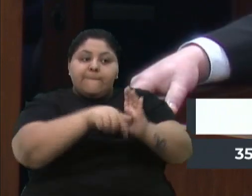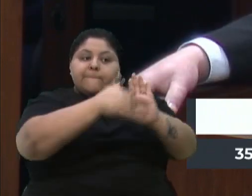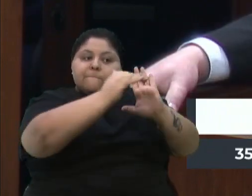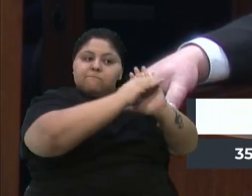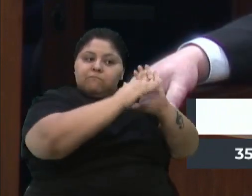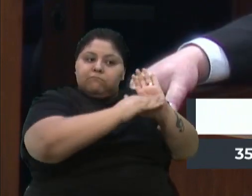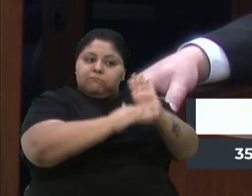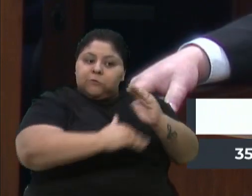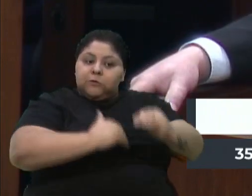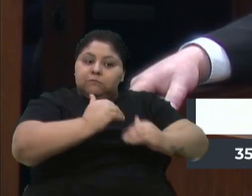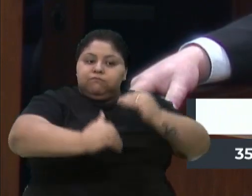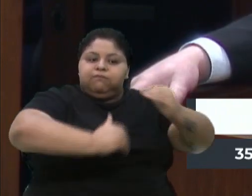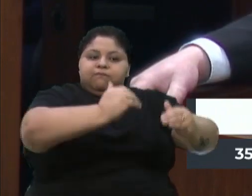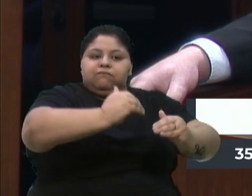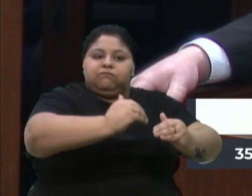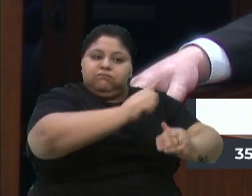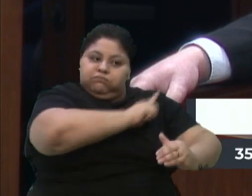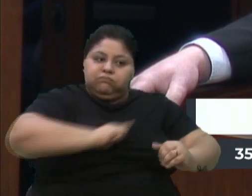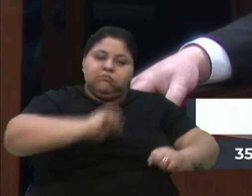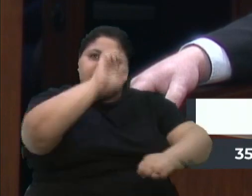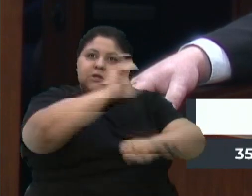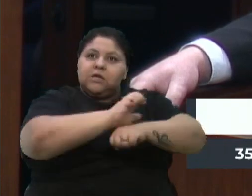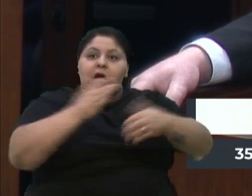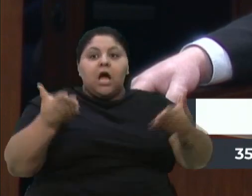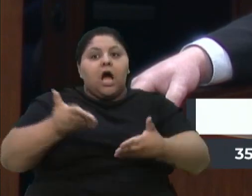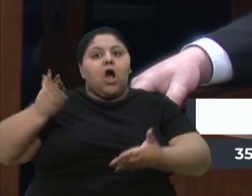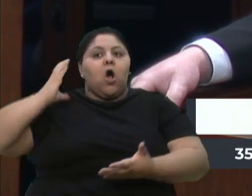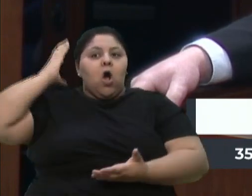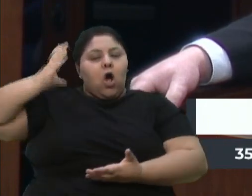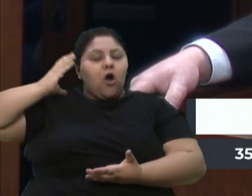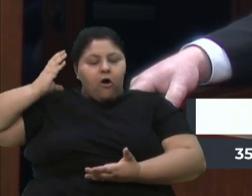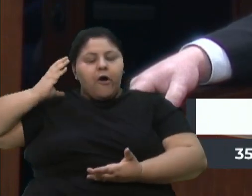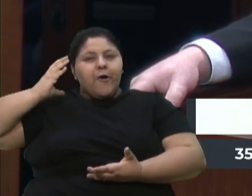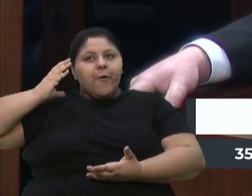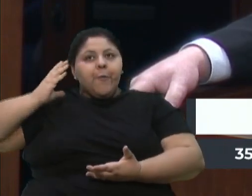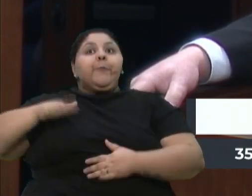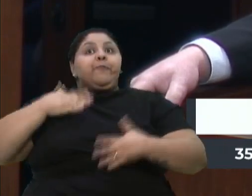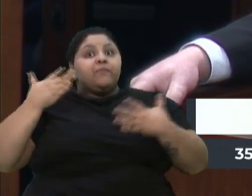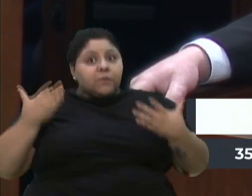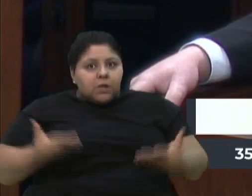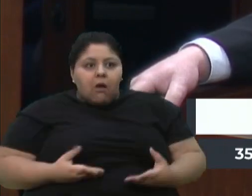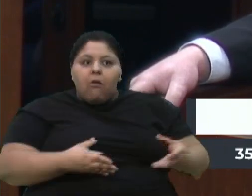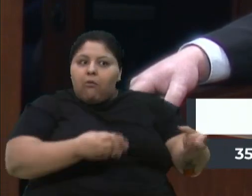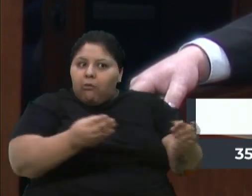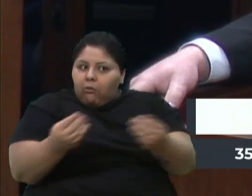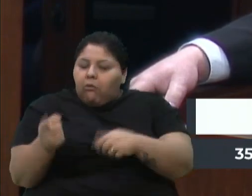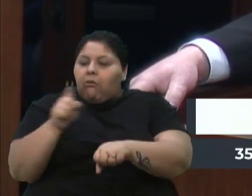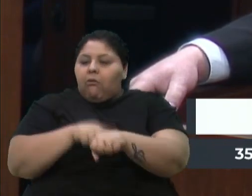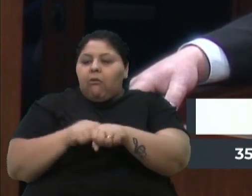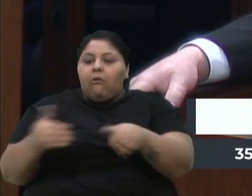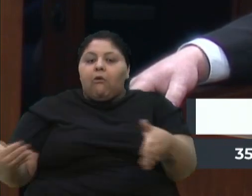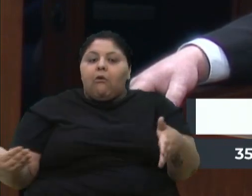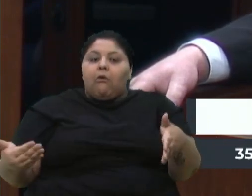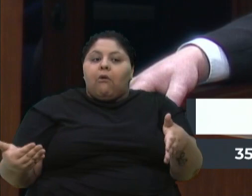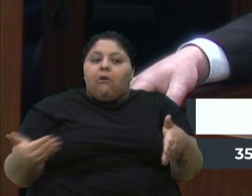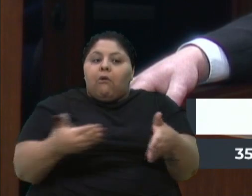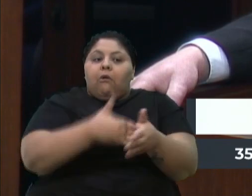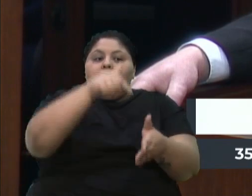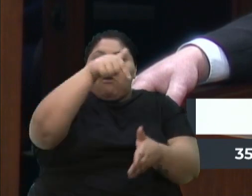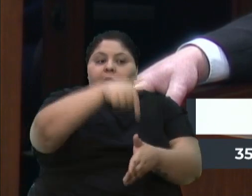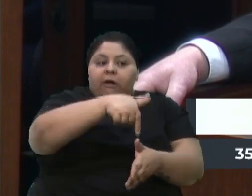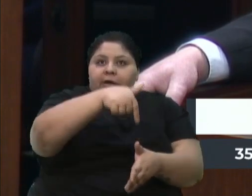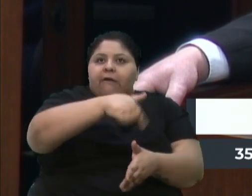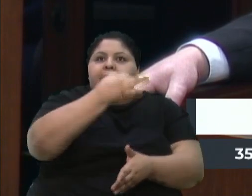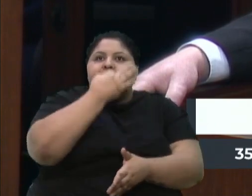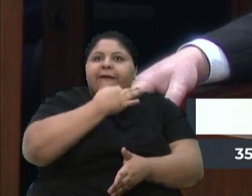Avançar do Governo do Estado. Agora estará palestrando, então frequentemente o secretário do Estado está aqui, sendo um grande parceiro de Caxias do